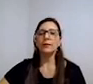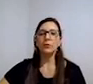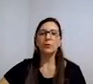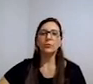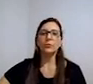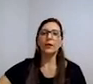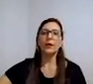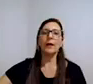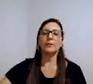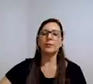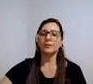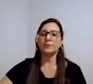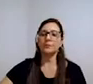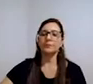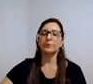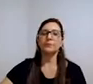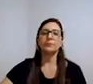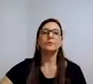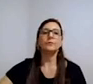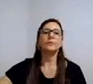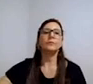contrai, o outro relaxa.